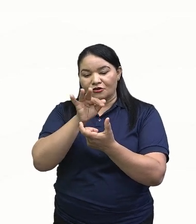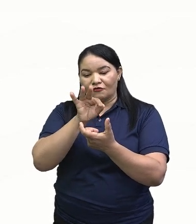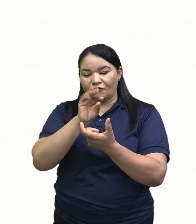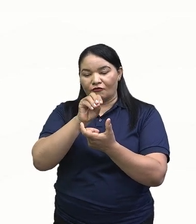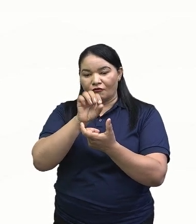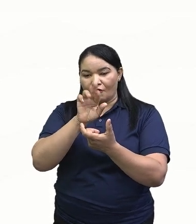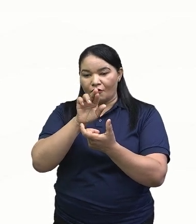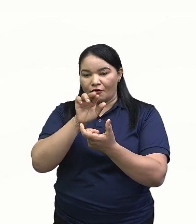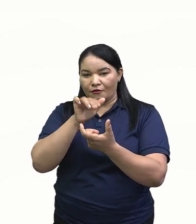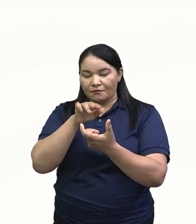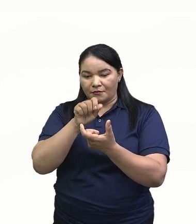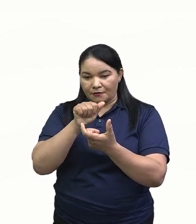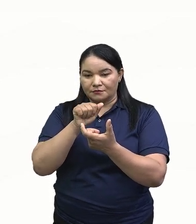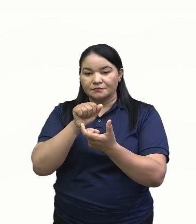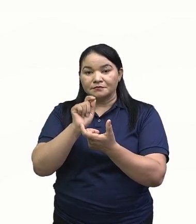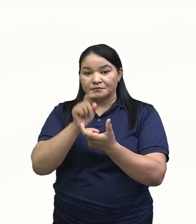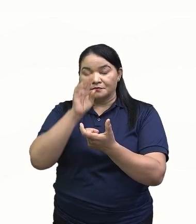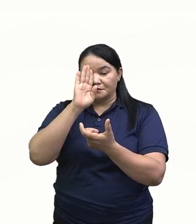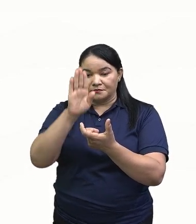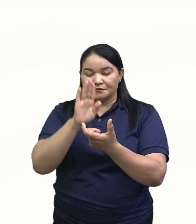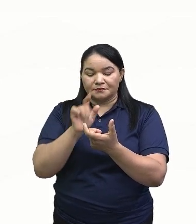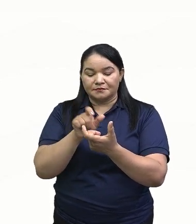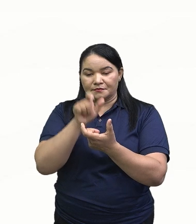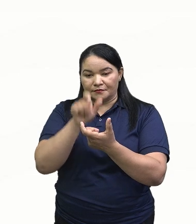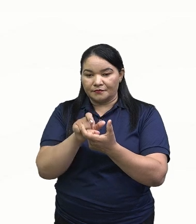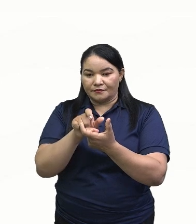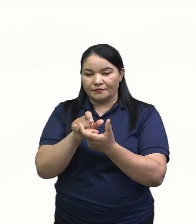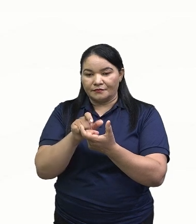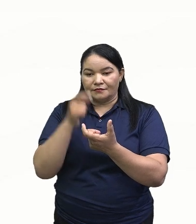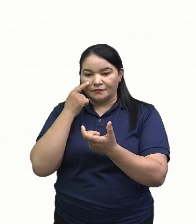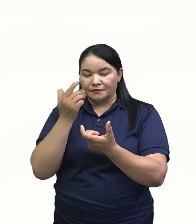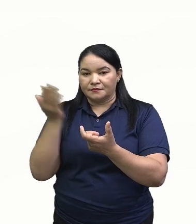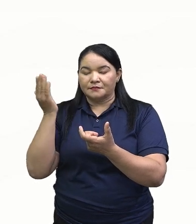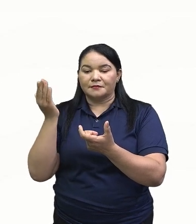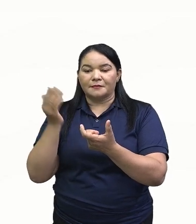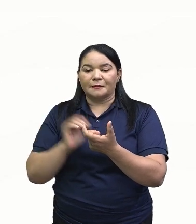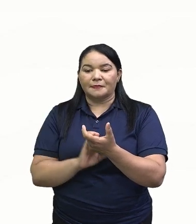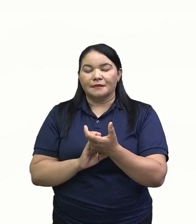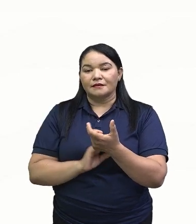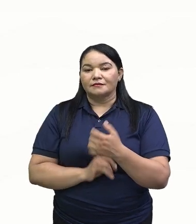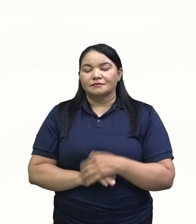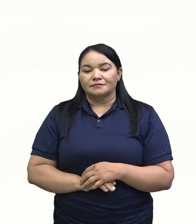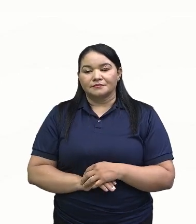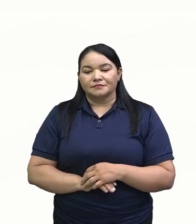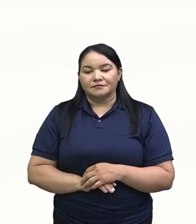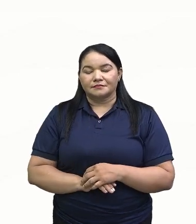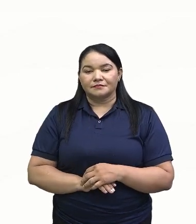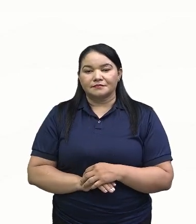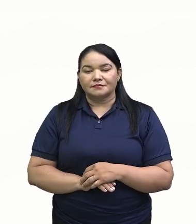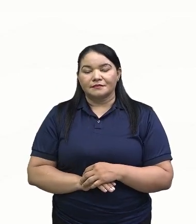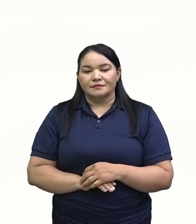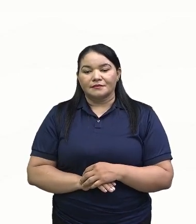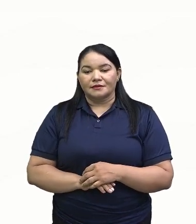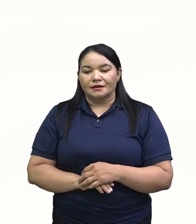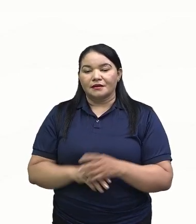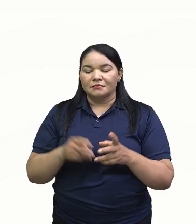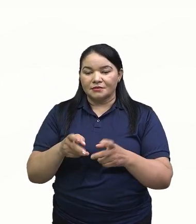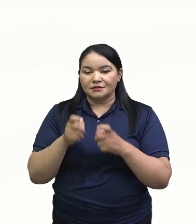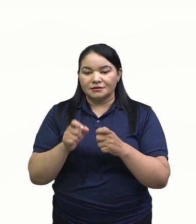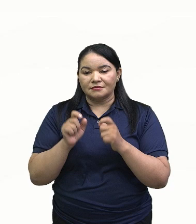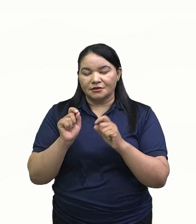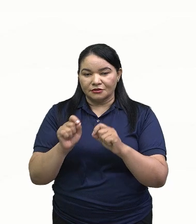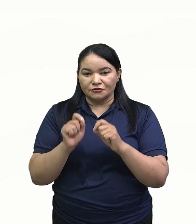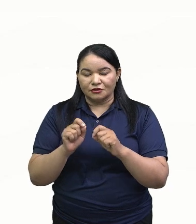forma, que é a principal que está aqui em cima. Observaram? Então, notem que a partir da